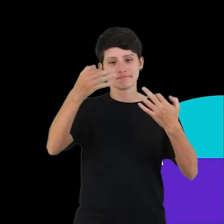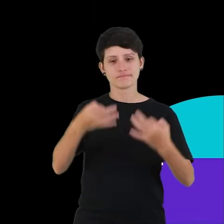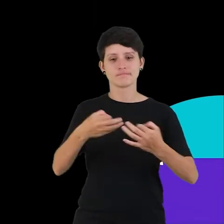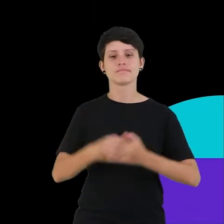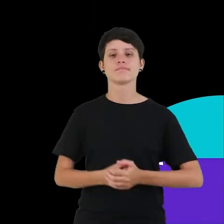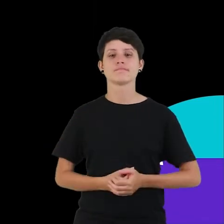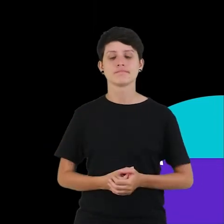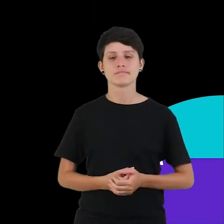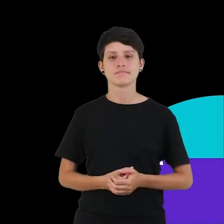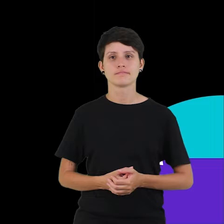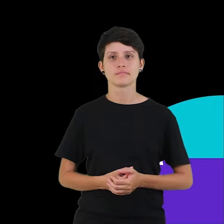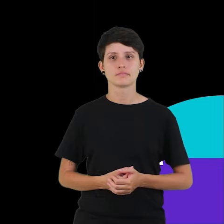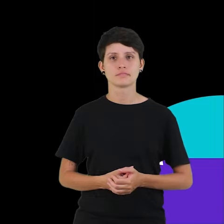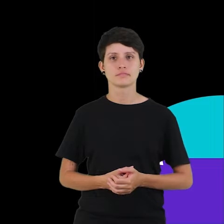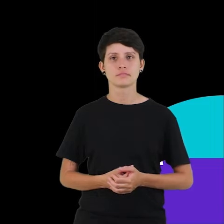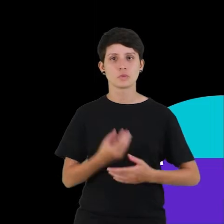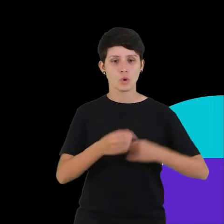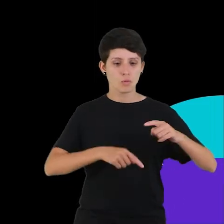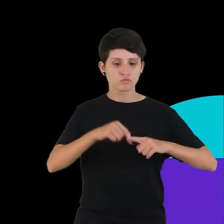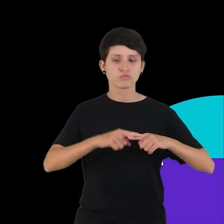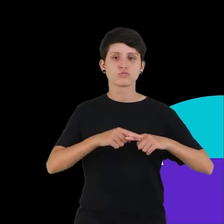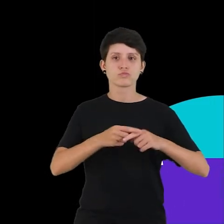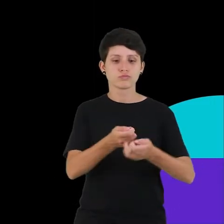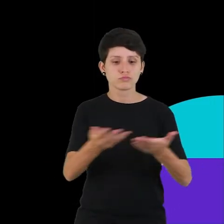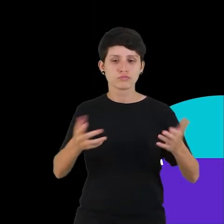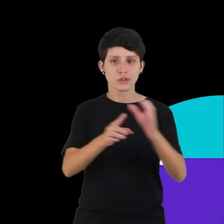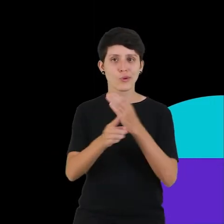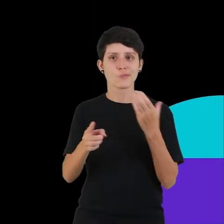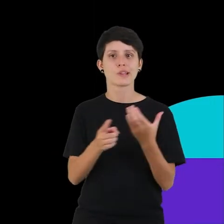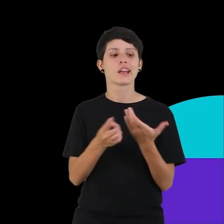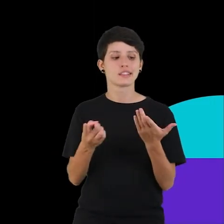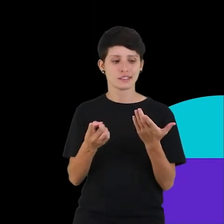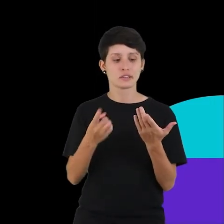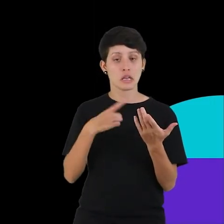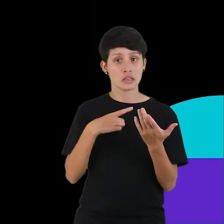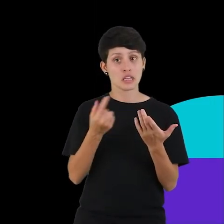produtos. Não está aparecendo? Karina,